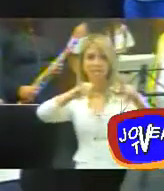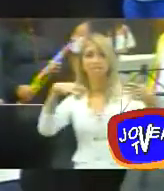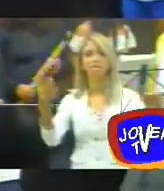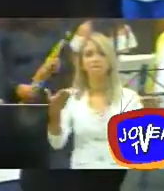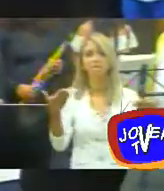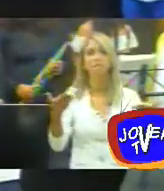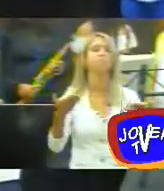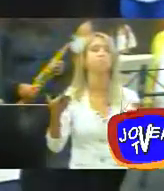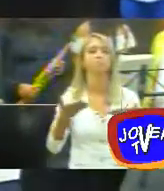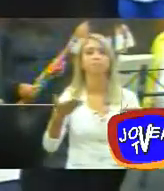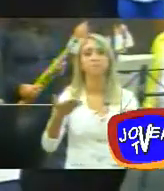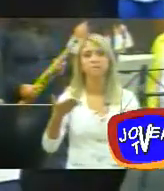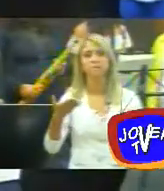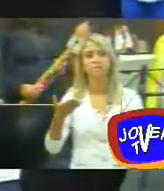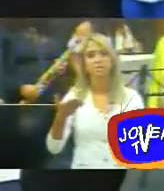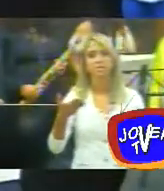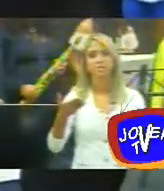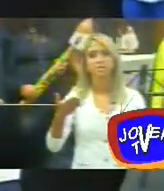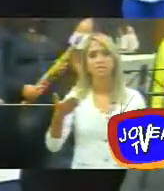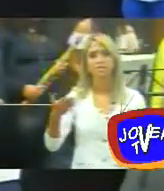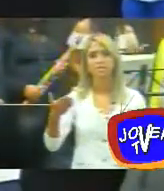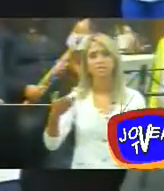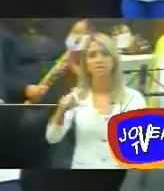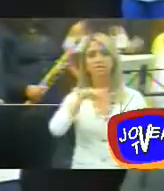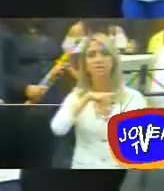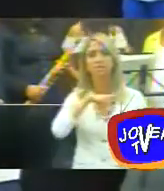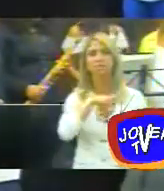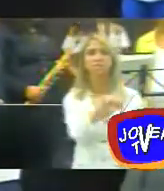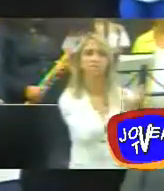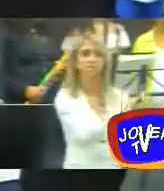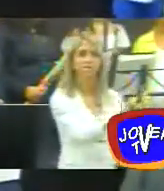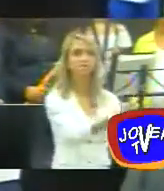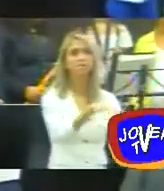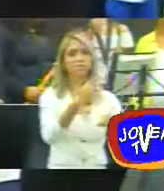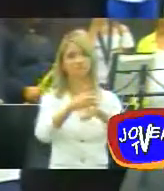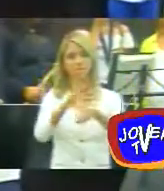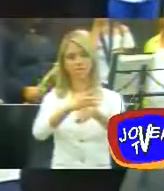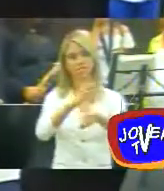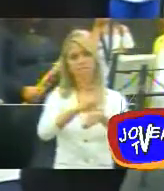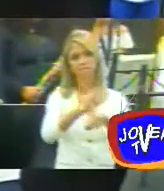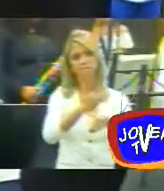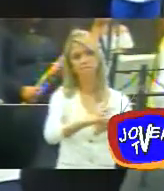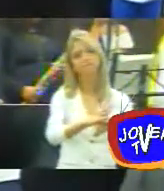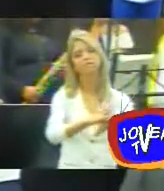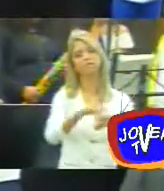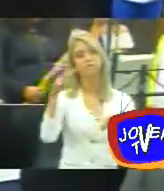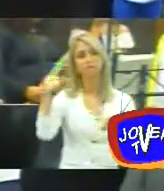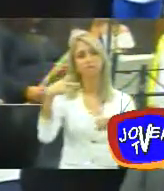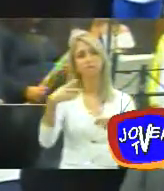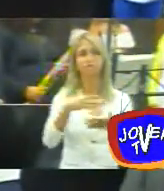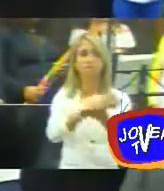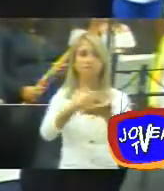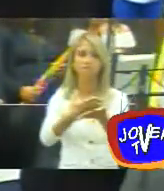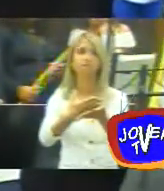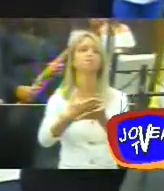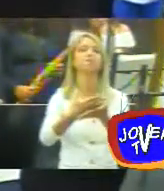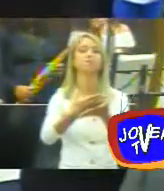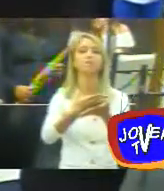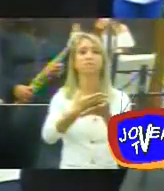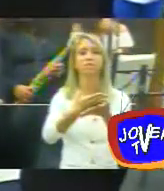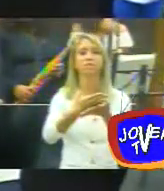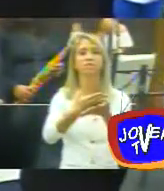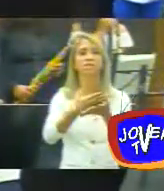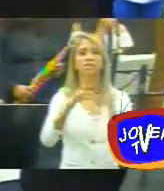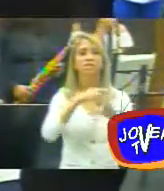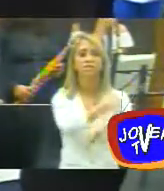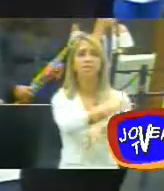nossos hoje homenageados dentro do nosso projeto Parlamento Juvenil, para que possa iniciar a cerimônia de posse